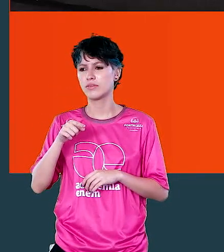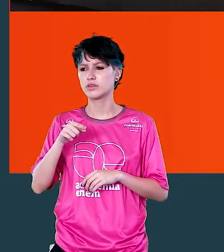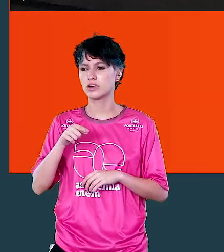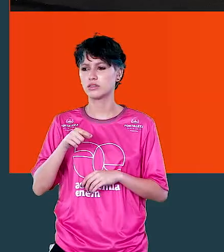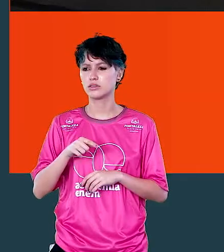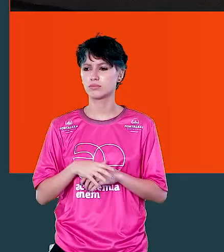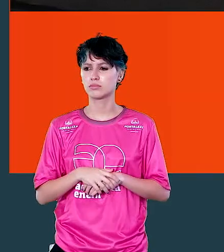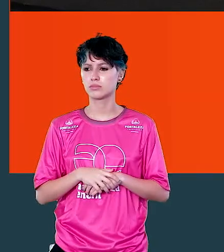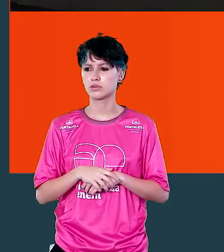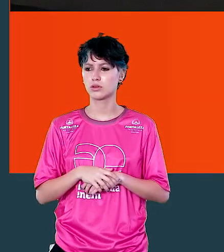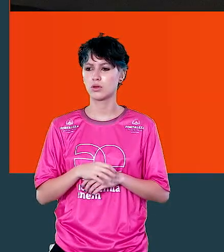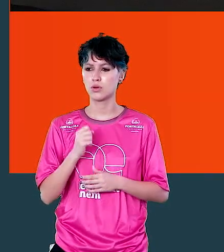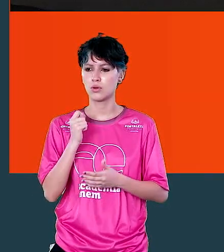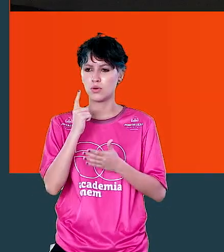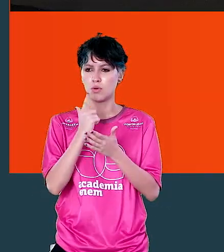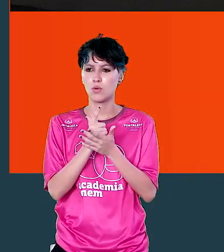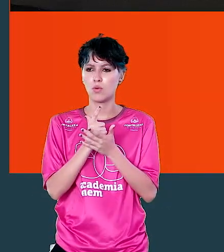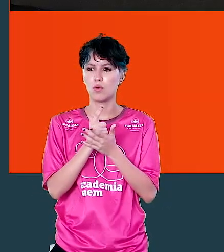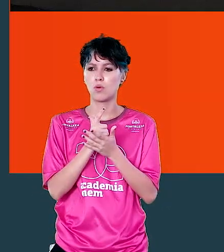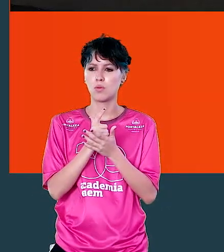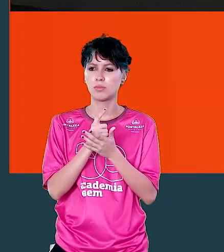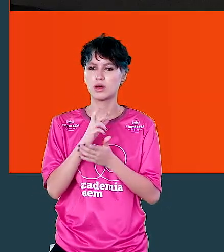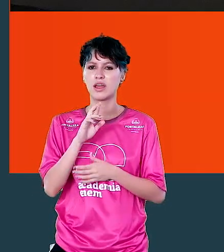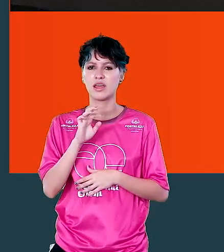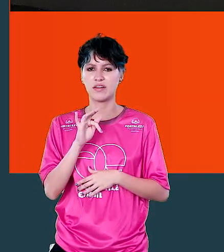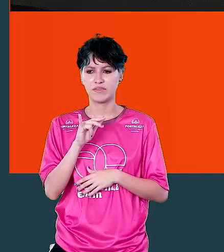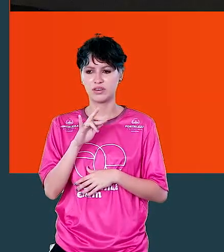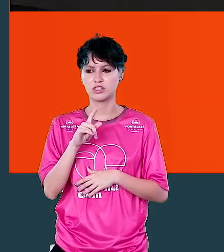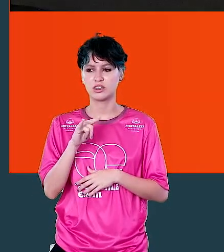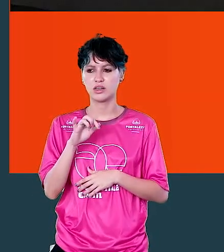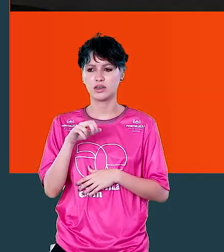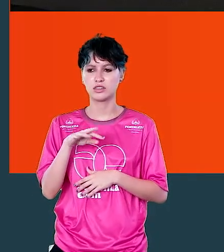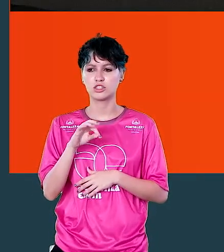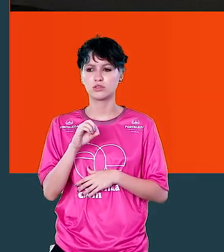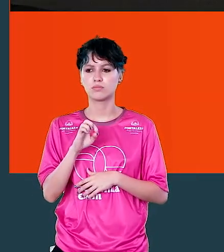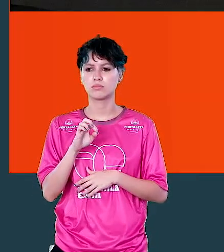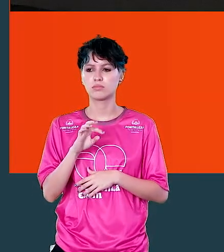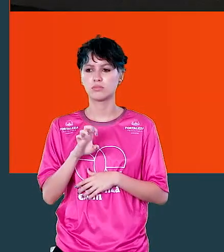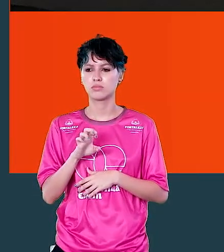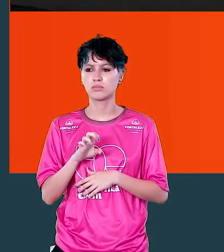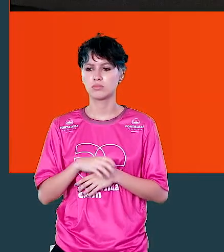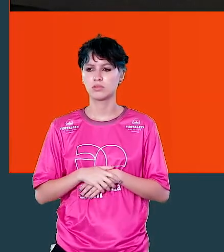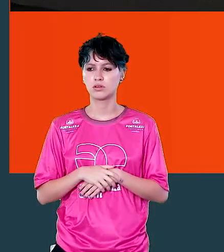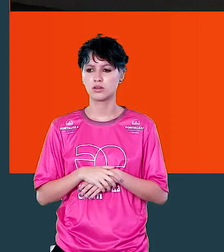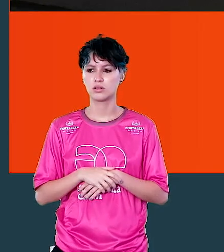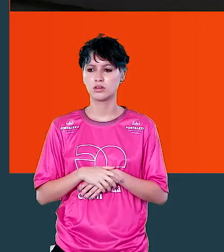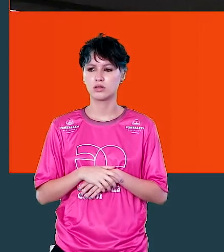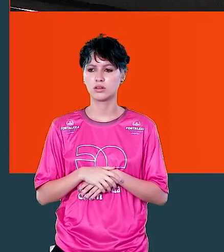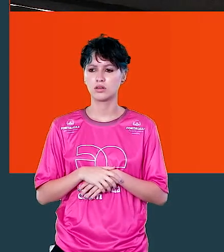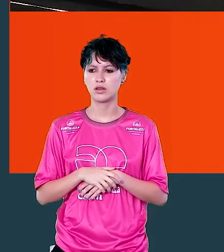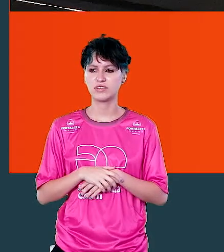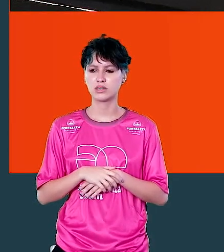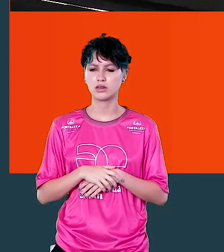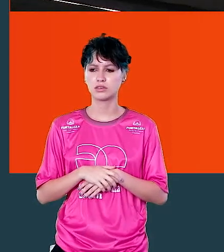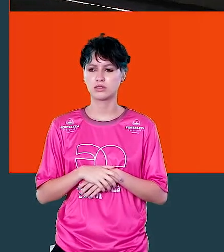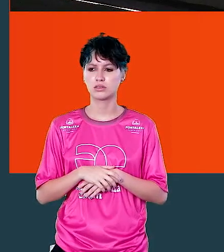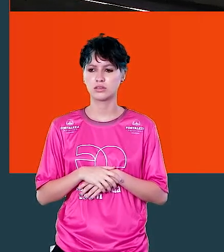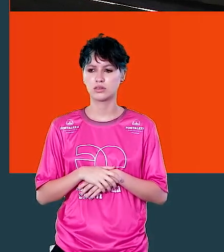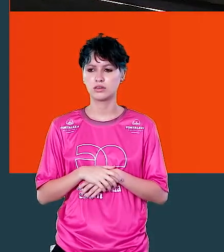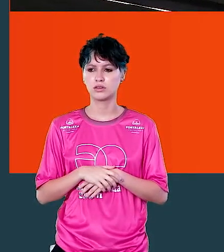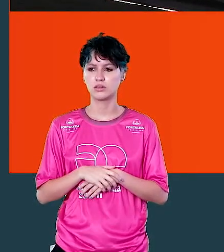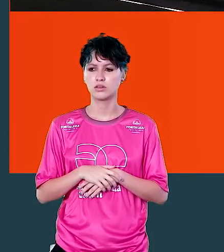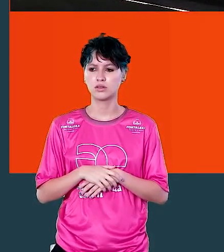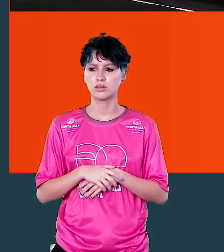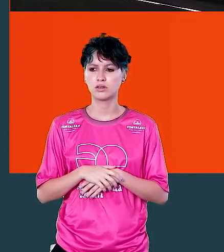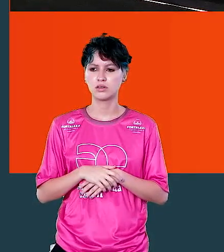gelado. Tirou da geladeira. Bota em cima da mesa. O que é que fica por fora do recipiente?